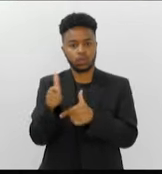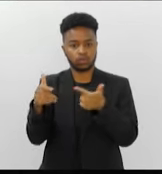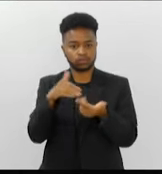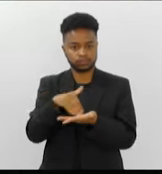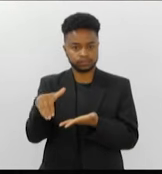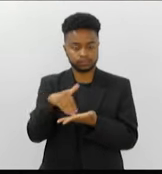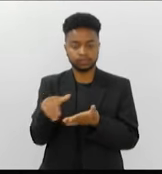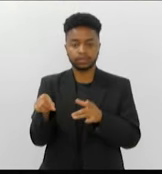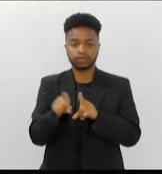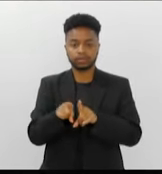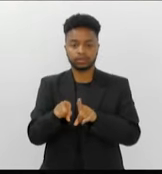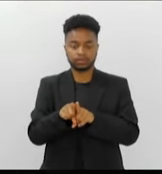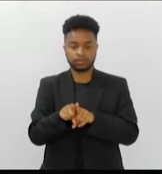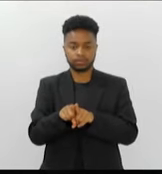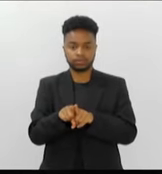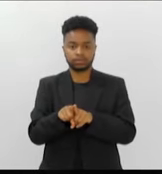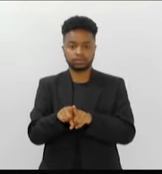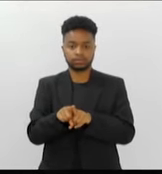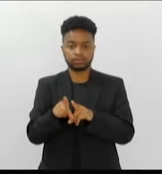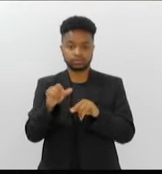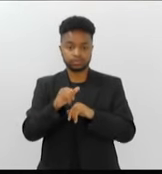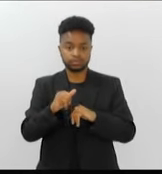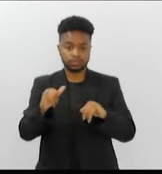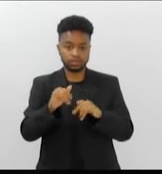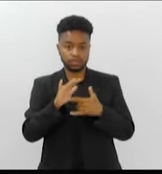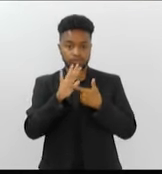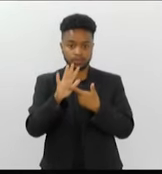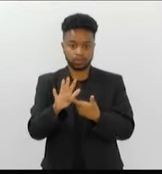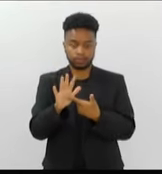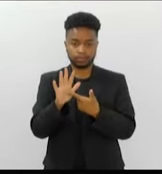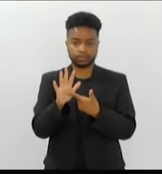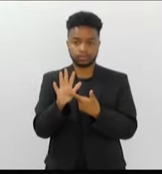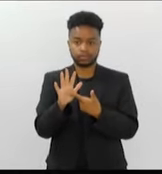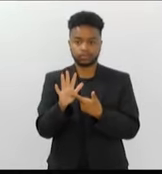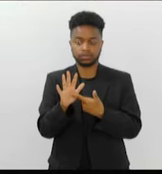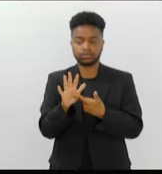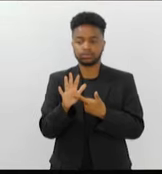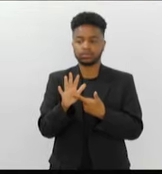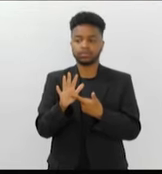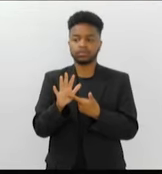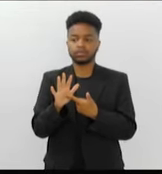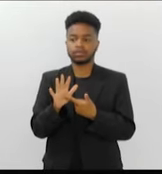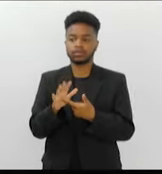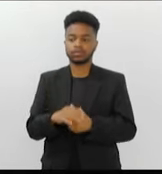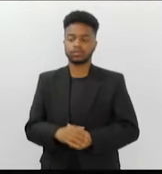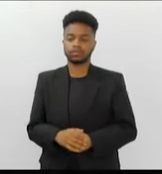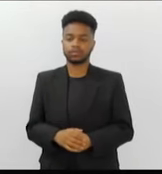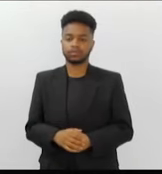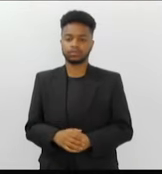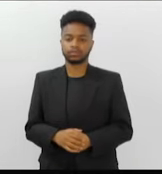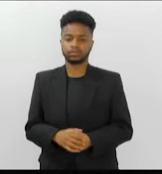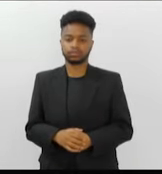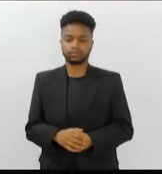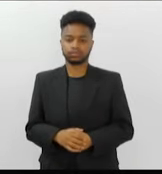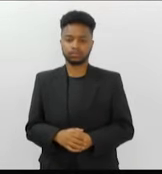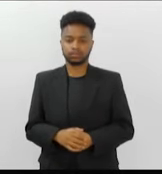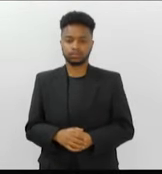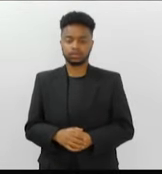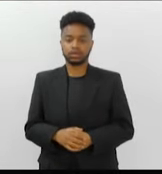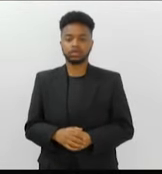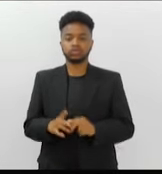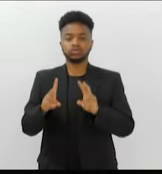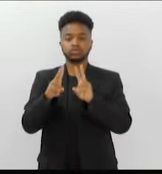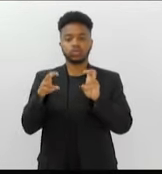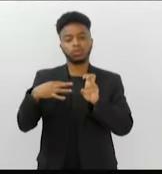ainda, diz que muitas questões do uniforme,